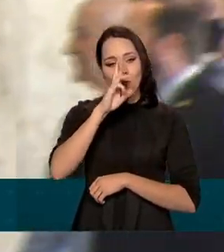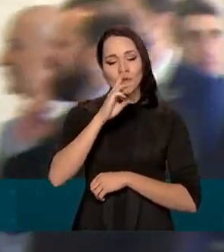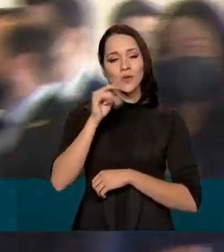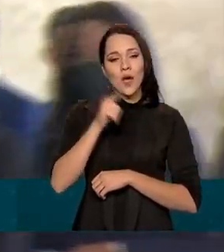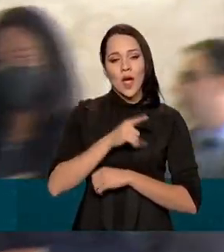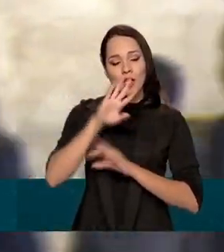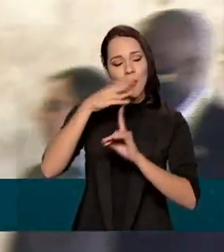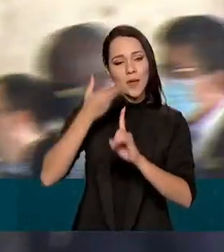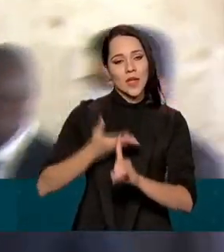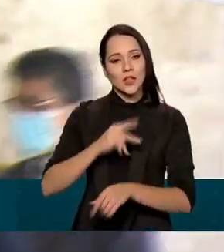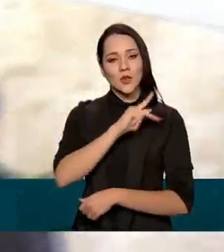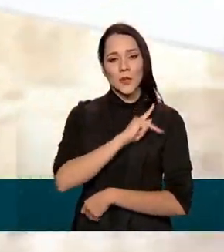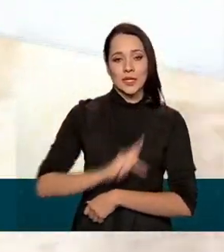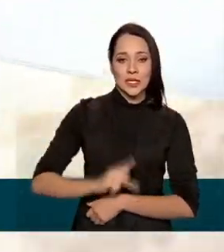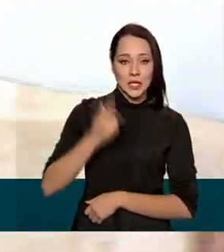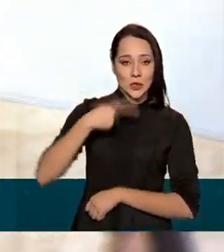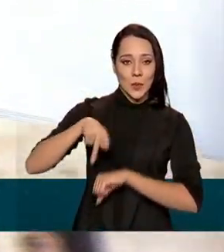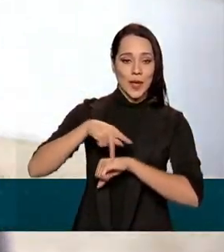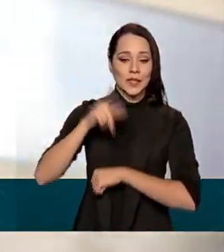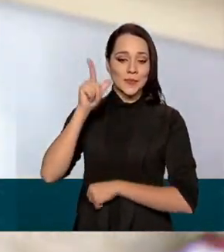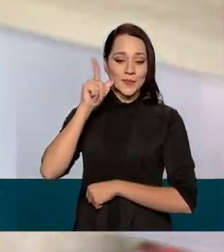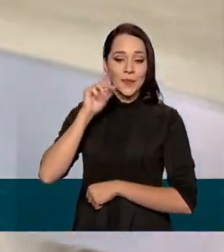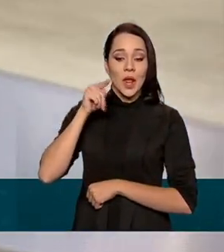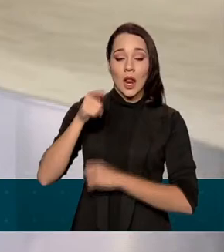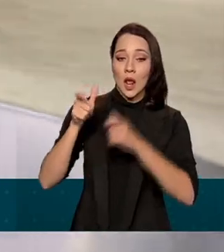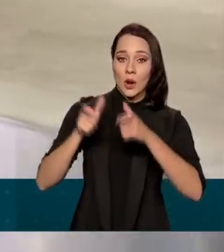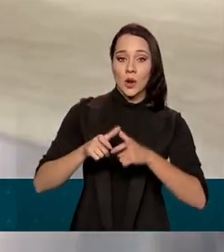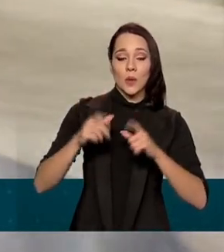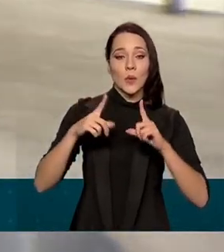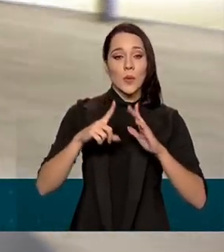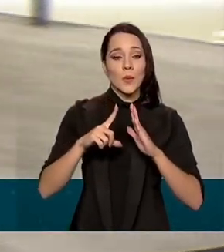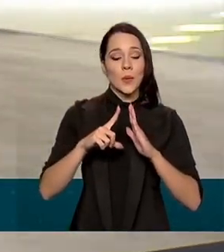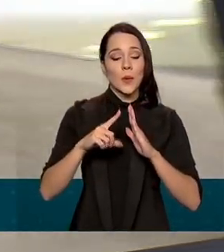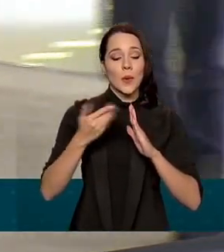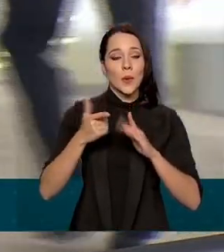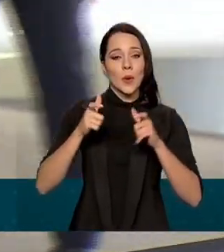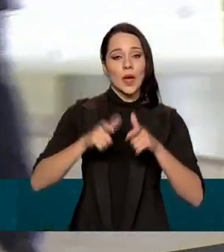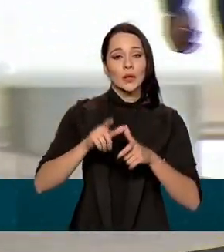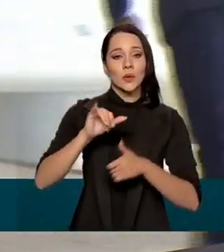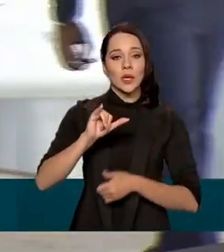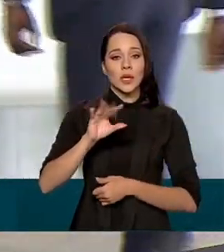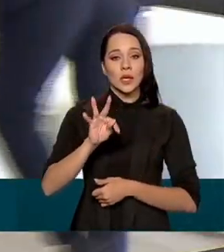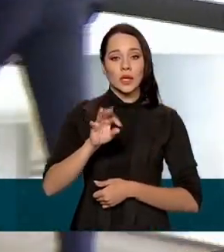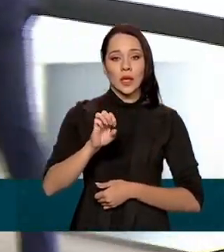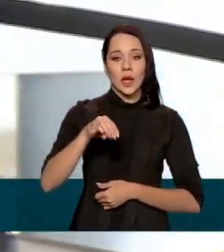Guiné-Bissau, logo mais lá no Palácio do Itamaraty.